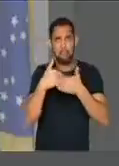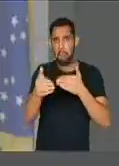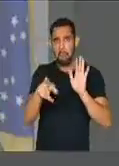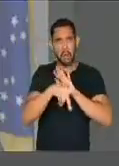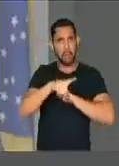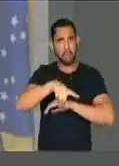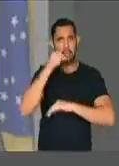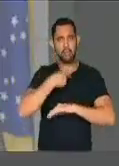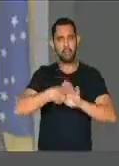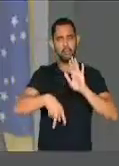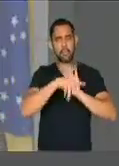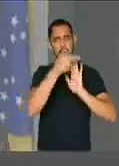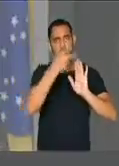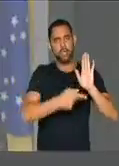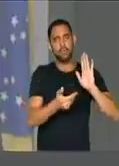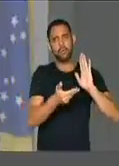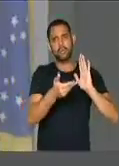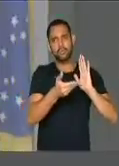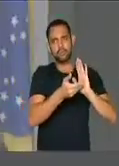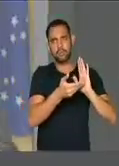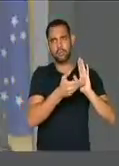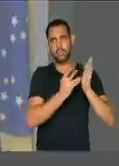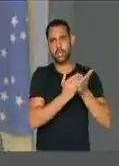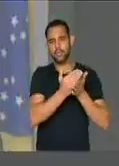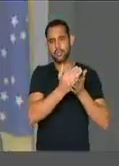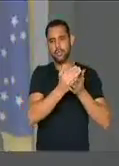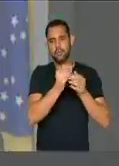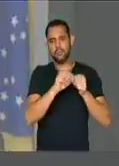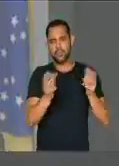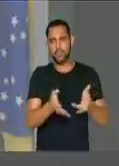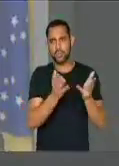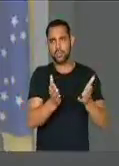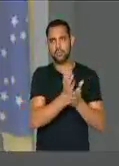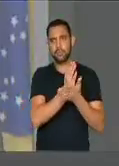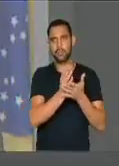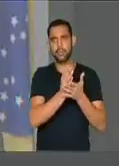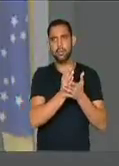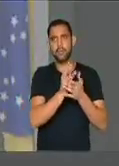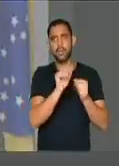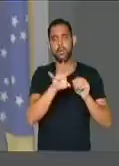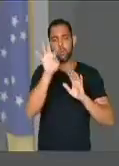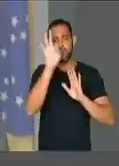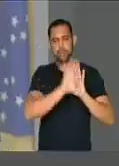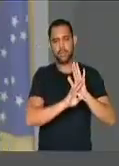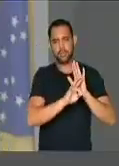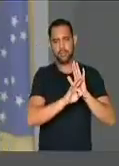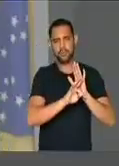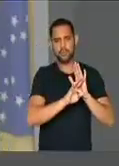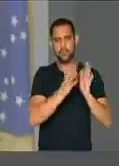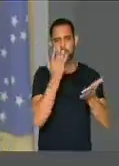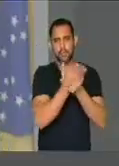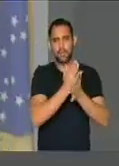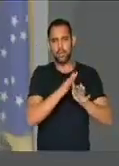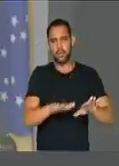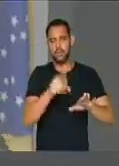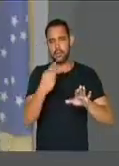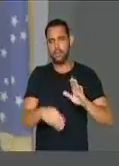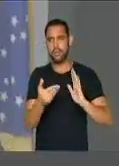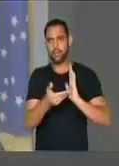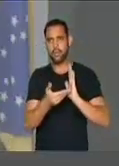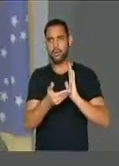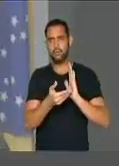hoje encontra-se no Senado Federal, onde já iniciamos uma mobilização para que o texto destruído